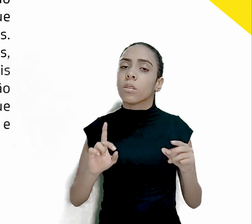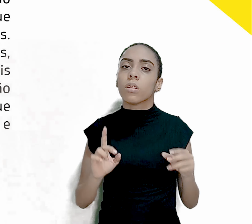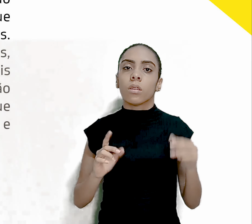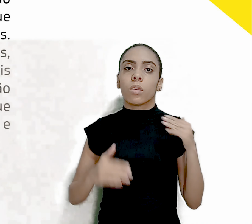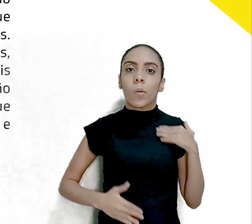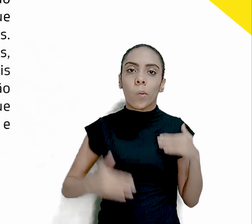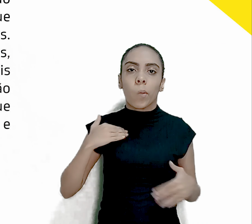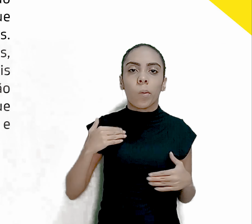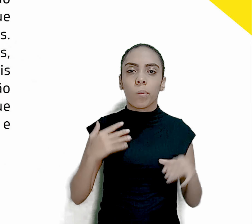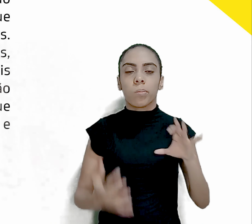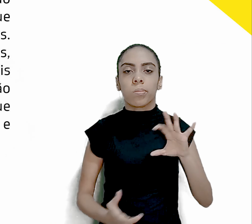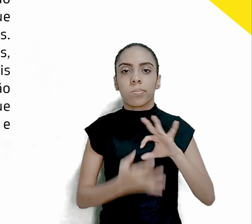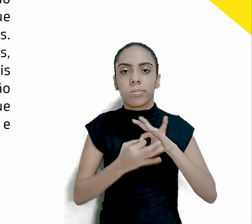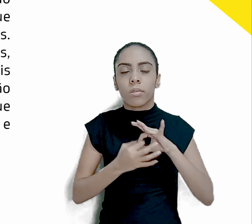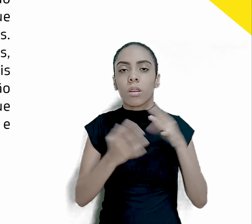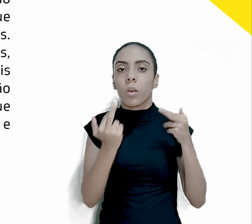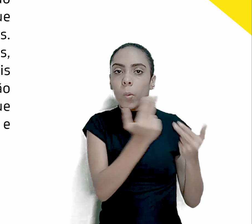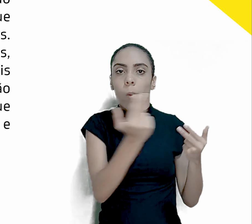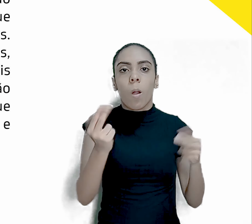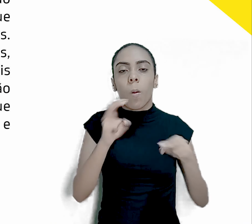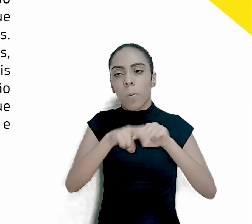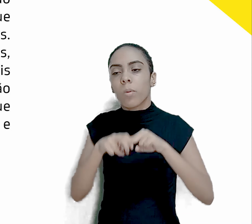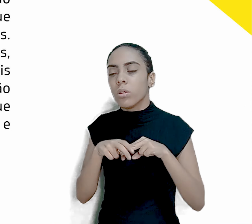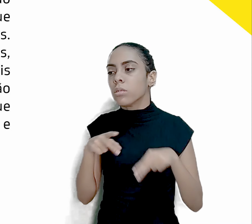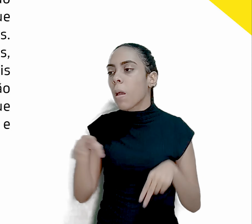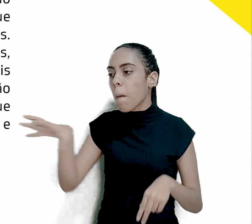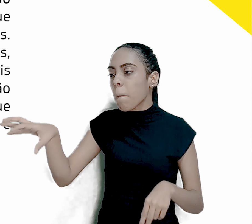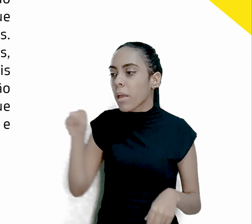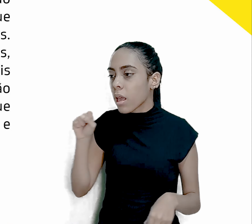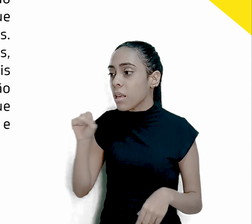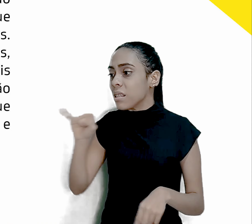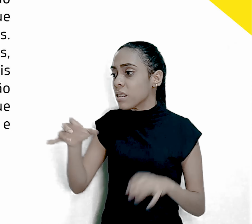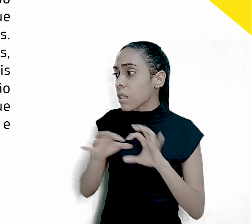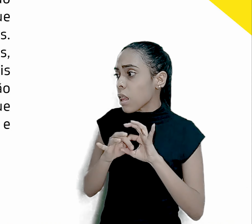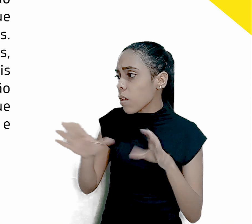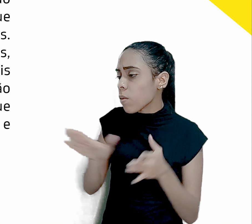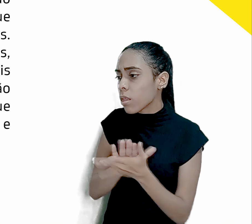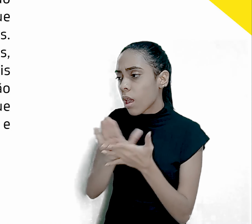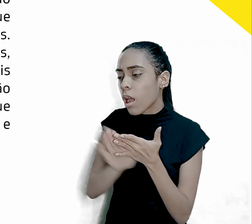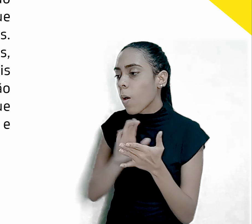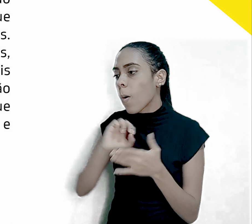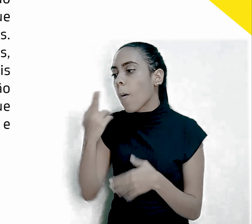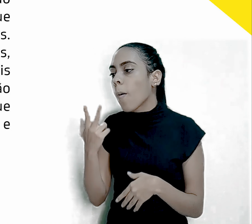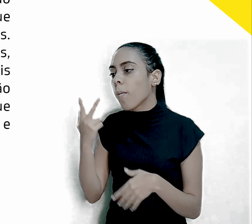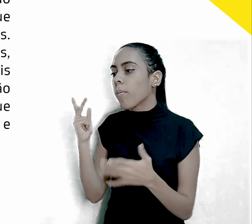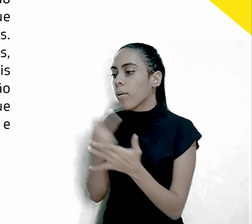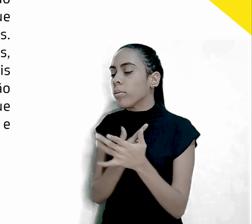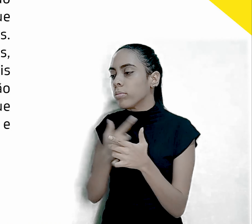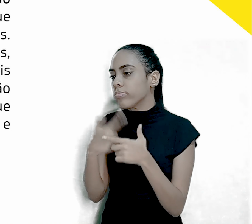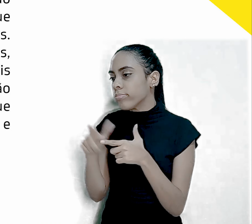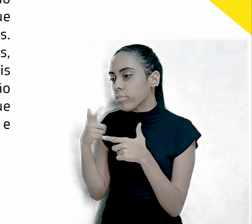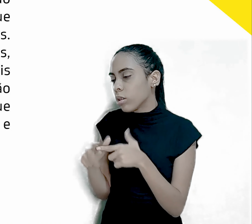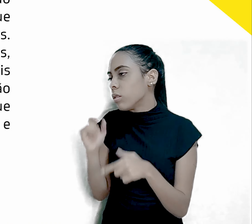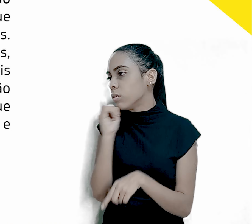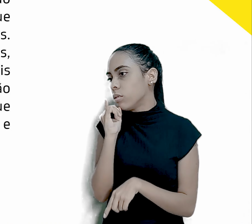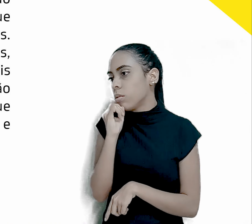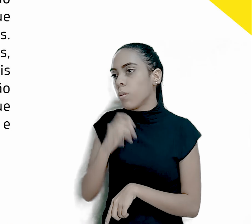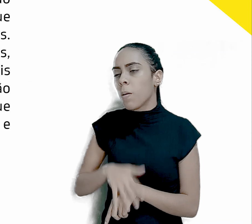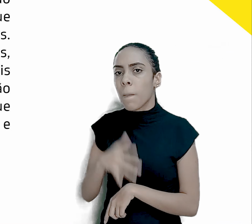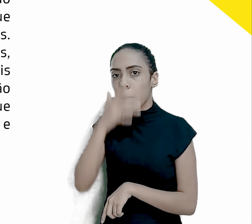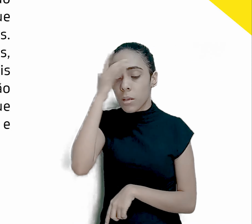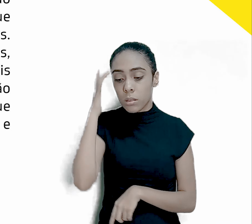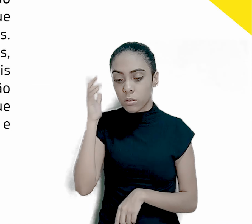extensão do corpo da pessoa Então, muito cuidado para não pegar, se não for permitido Ou colidir com as muletas